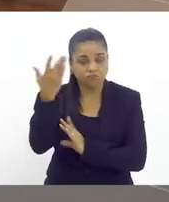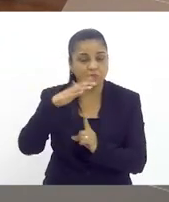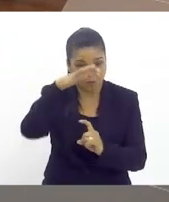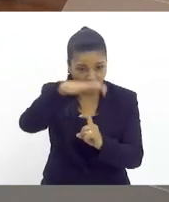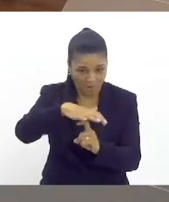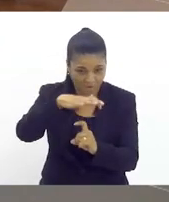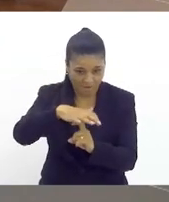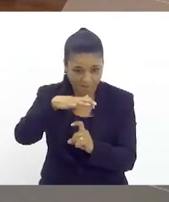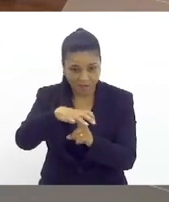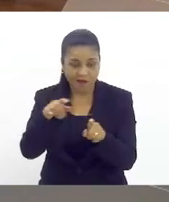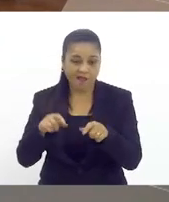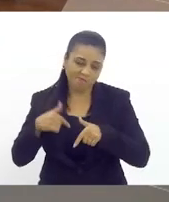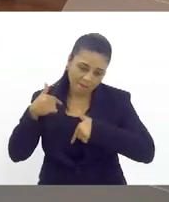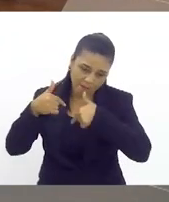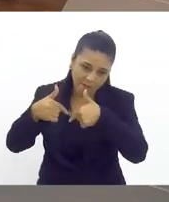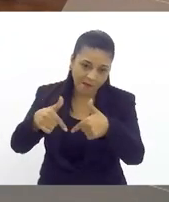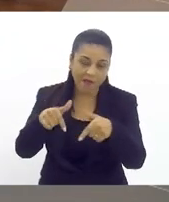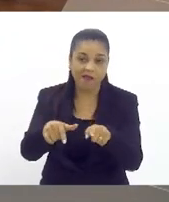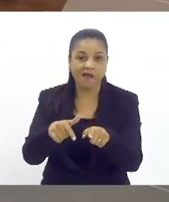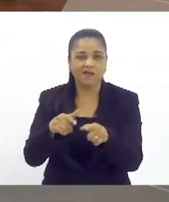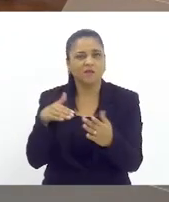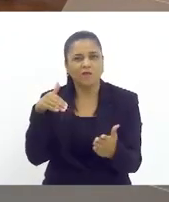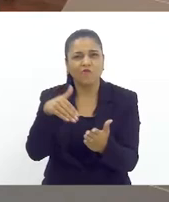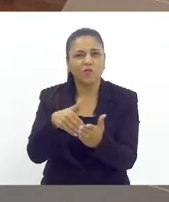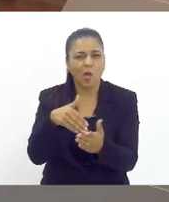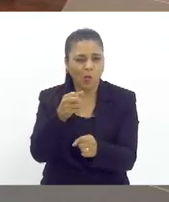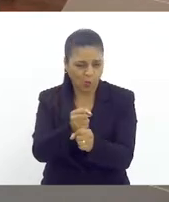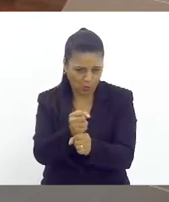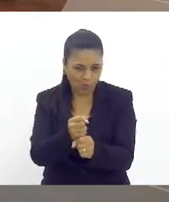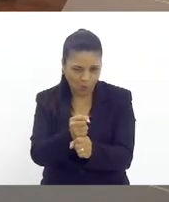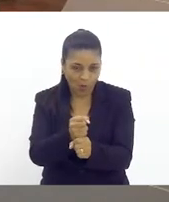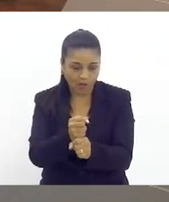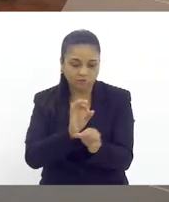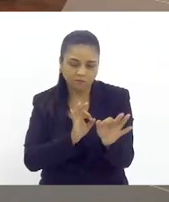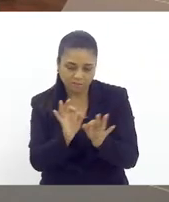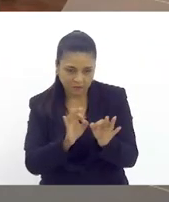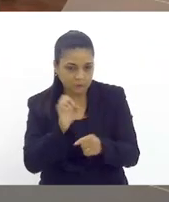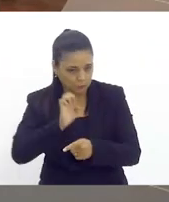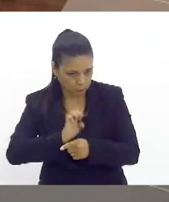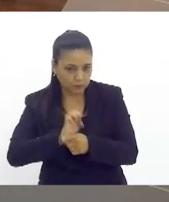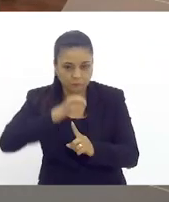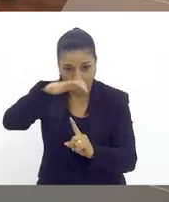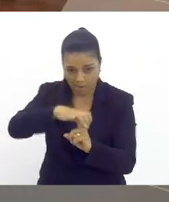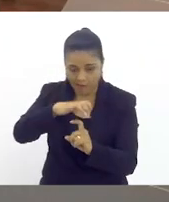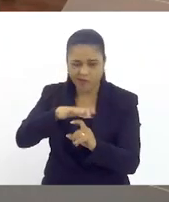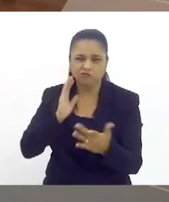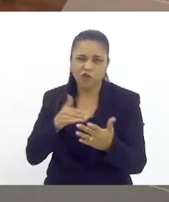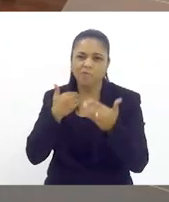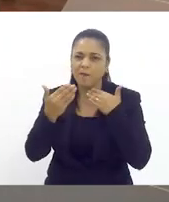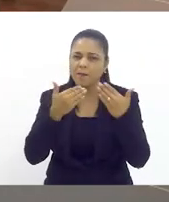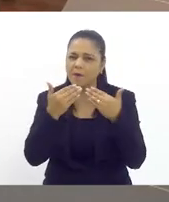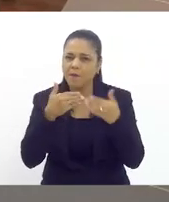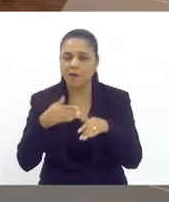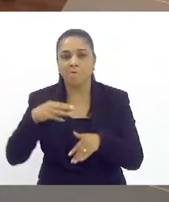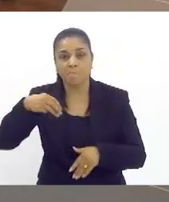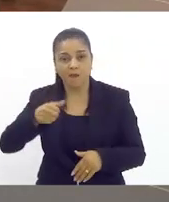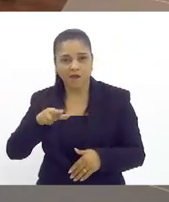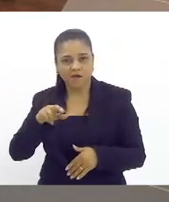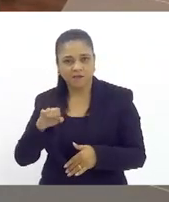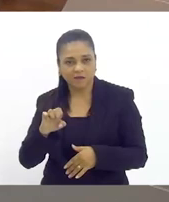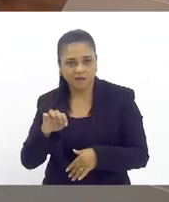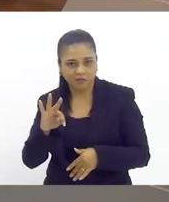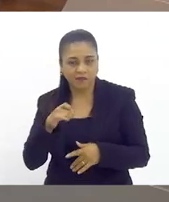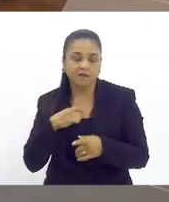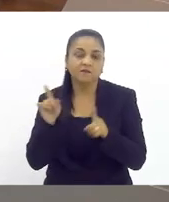tá avançado nessa direção no final do ano tem um plano por estado e eu já comecei essa conversa aqui com a Marieta também para que o rio